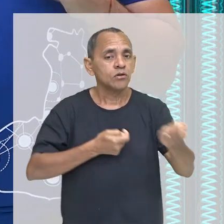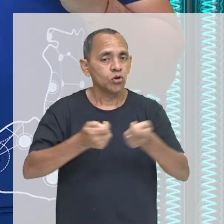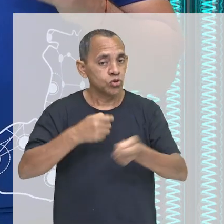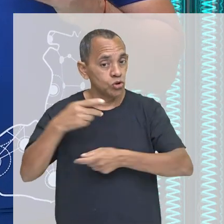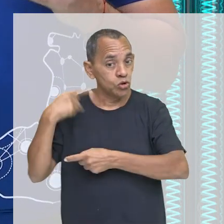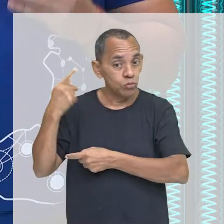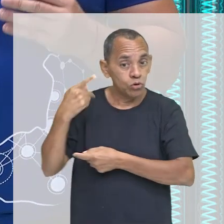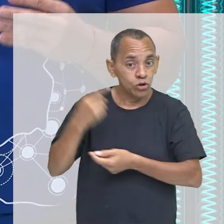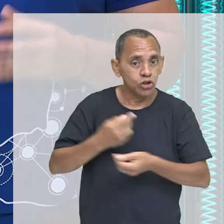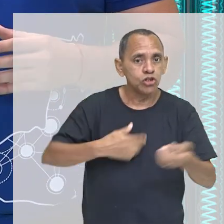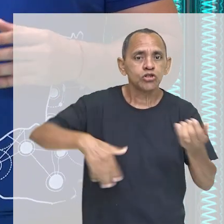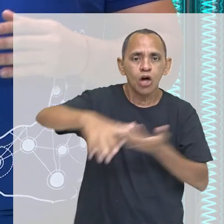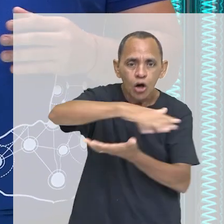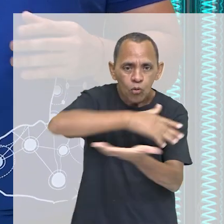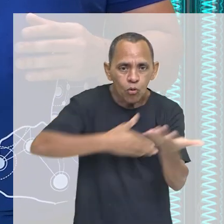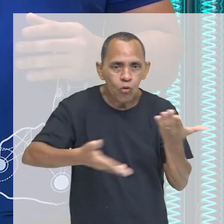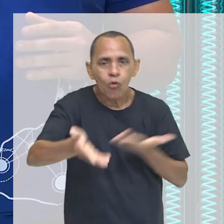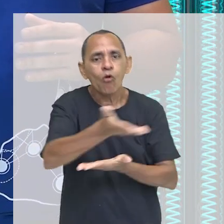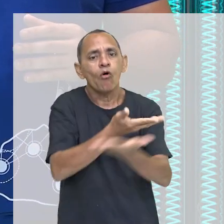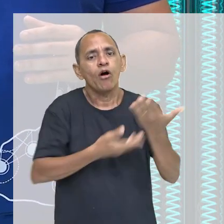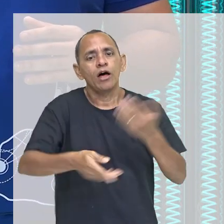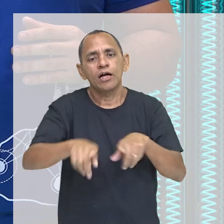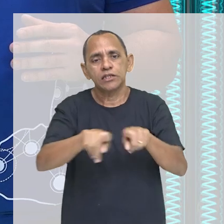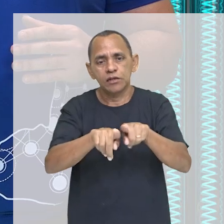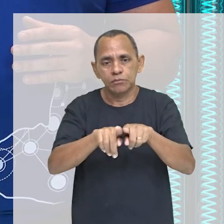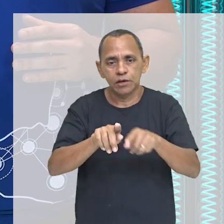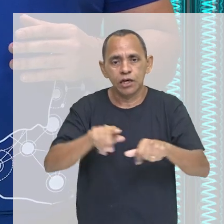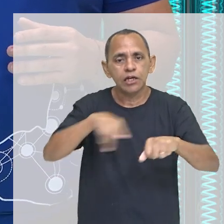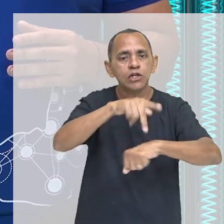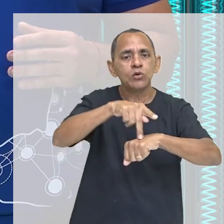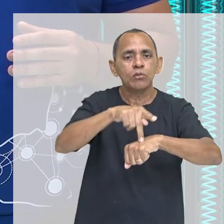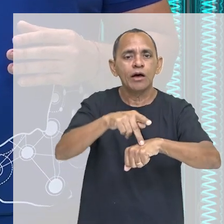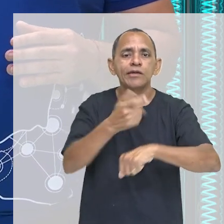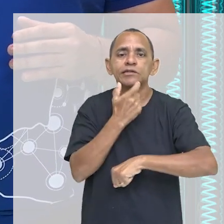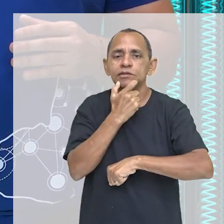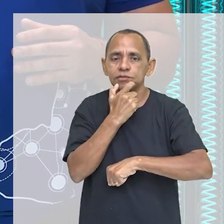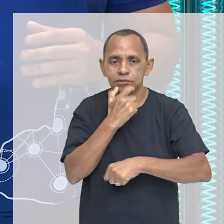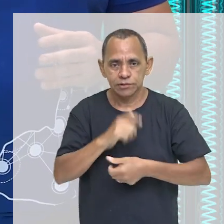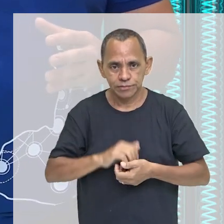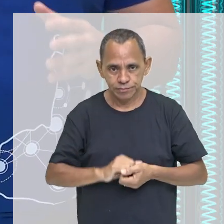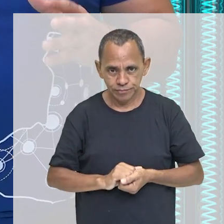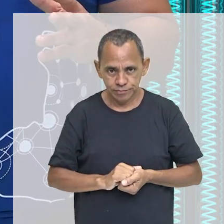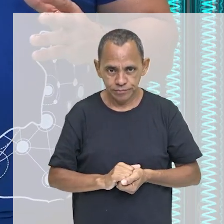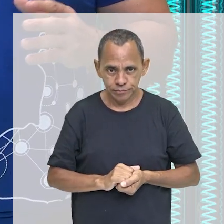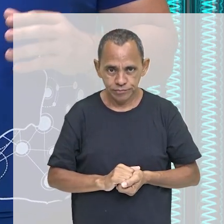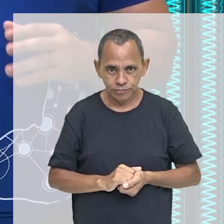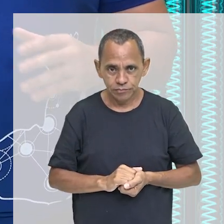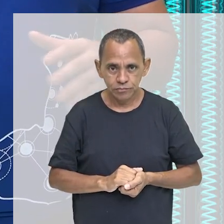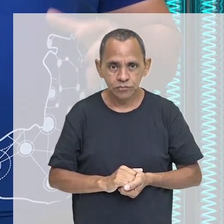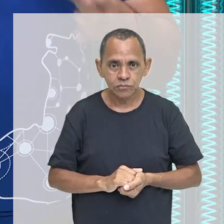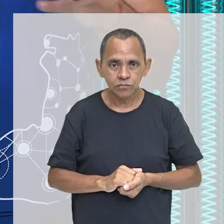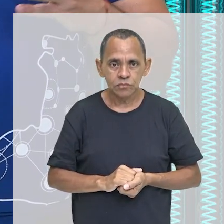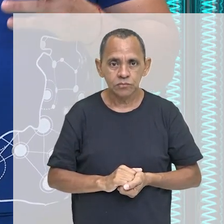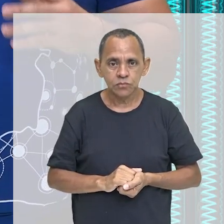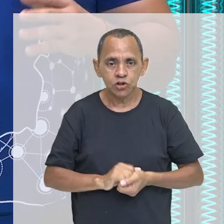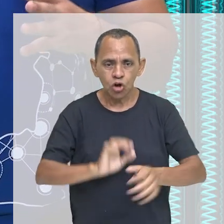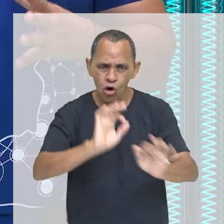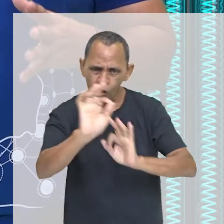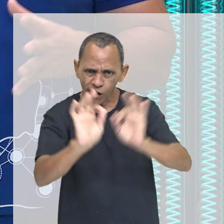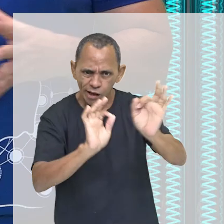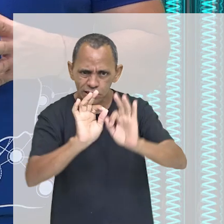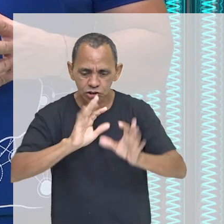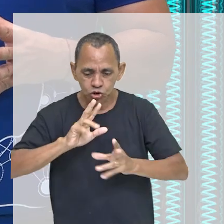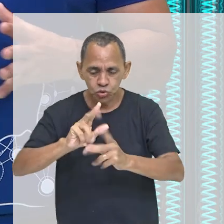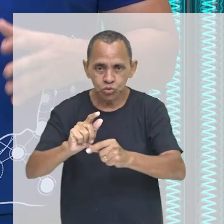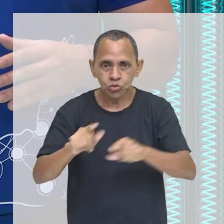elas são conduzidas predominantemente em inglês. E são elas que modelam